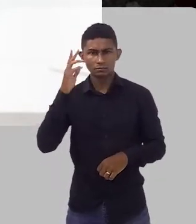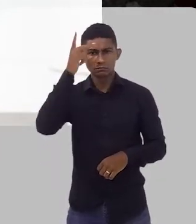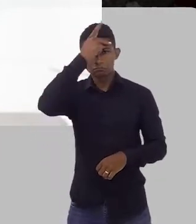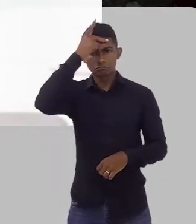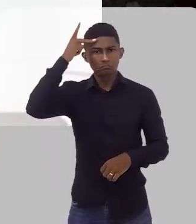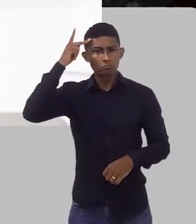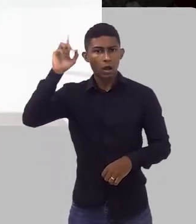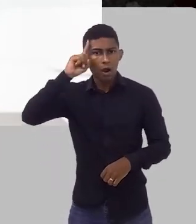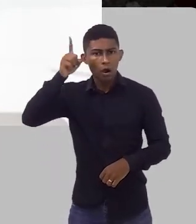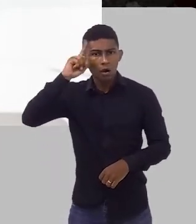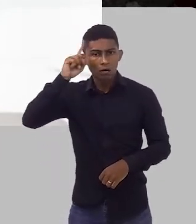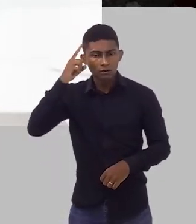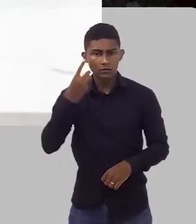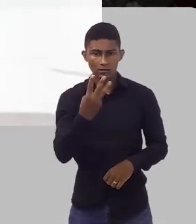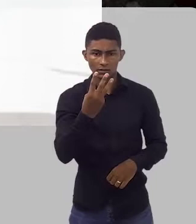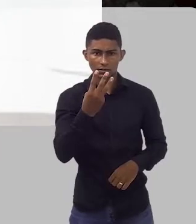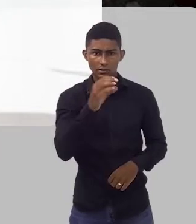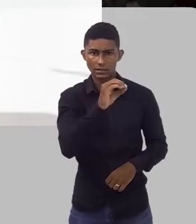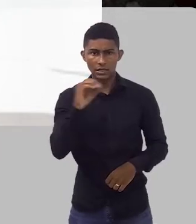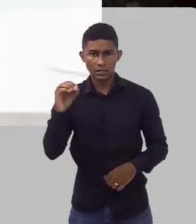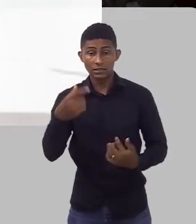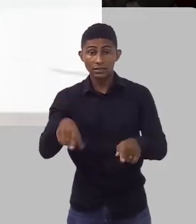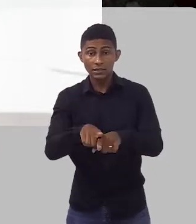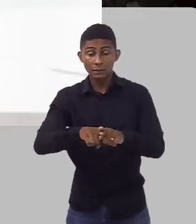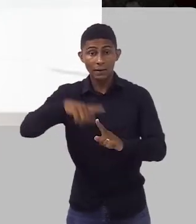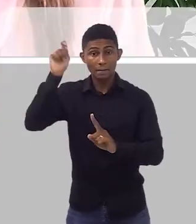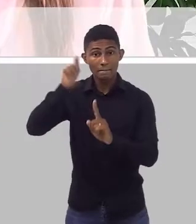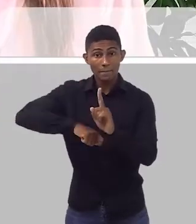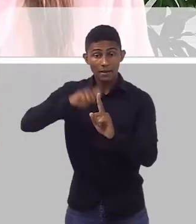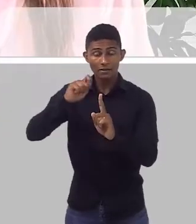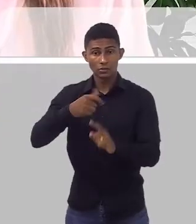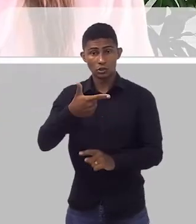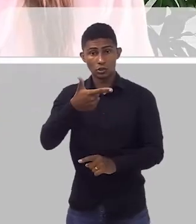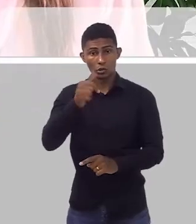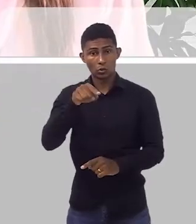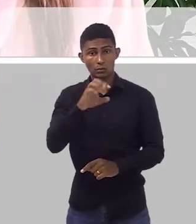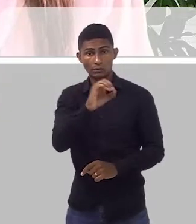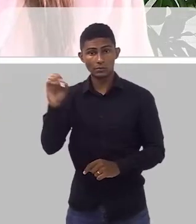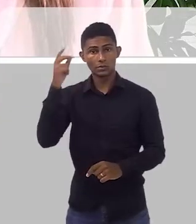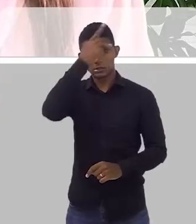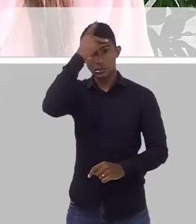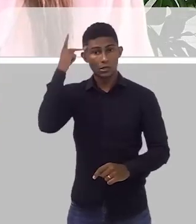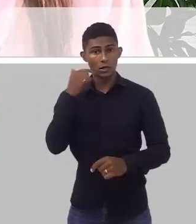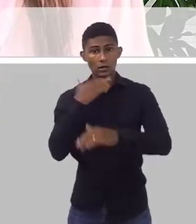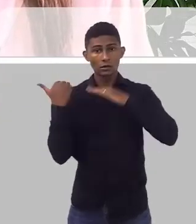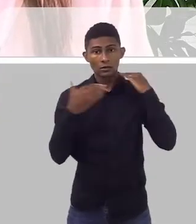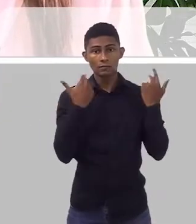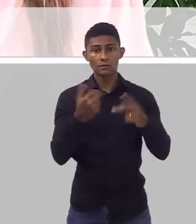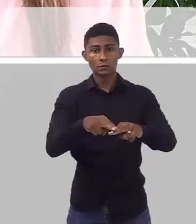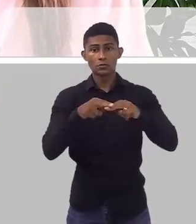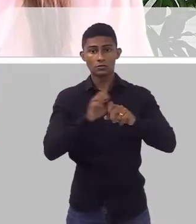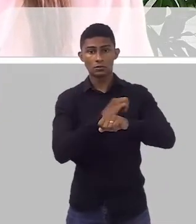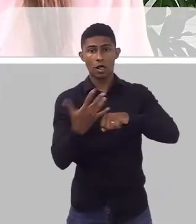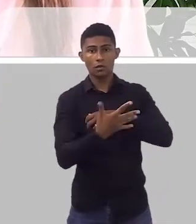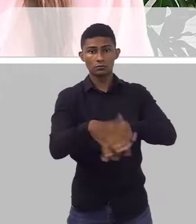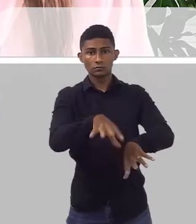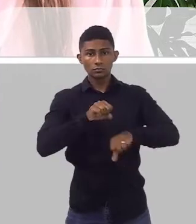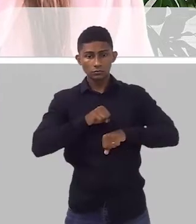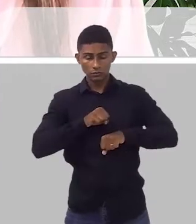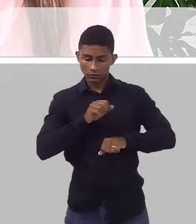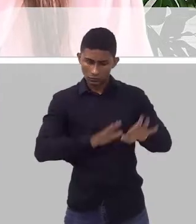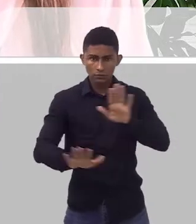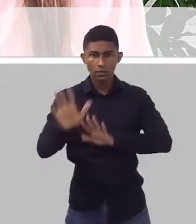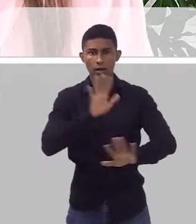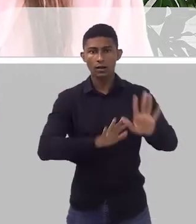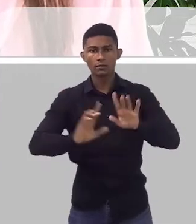por dia, 12.000 pessoas no mês, como a Covid mata. Então, nós temos que tomar cuidado, nós estamos diminuindo,